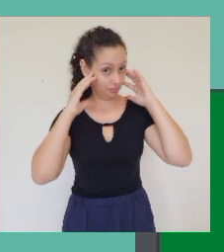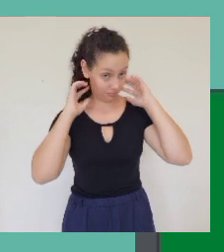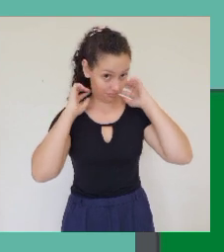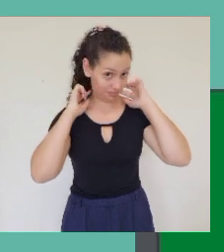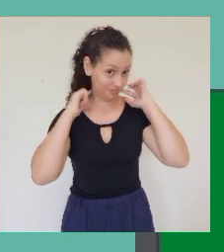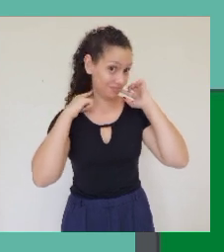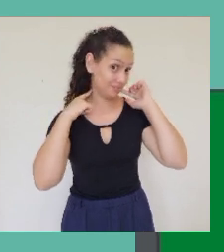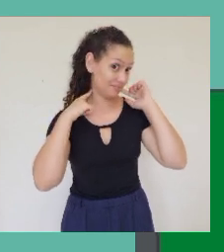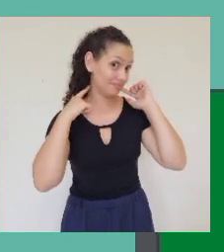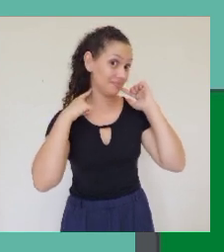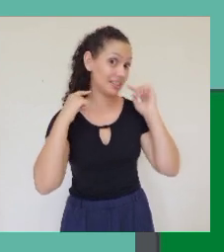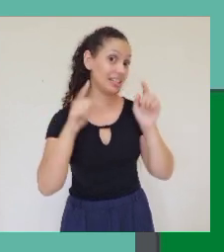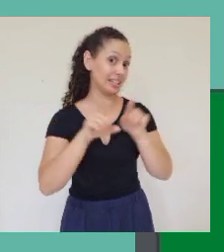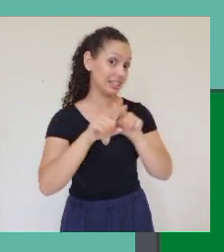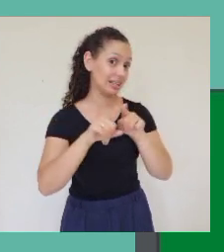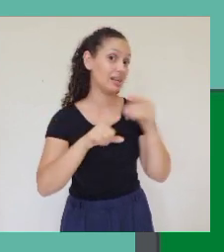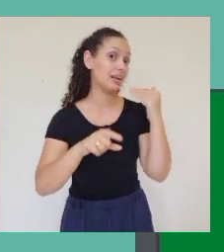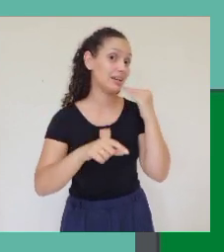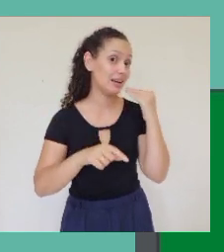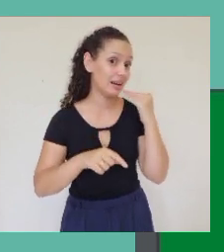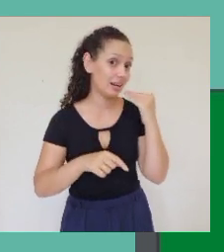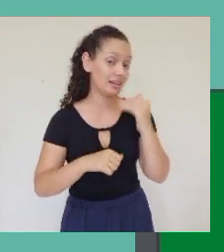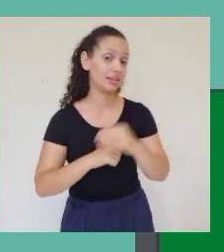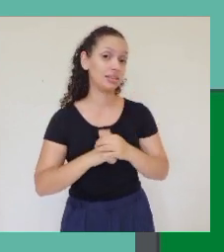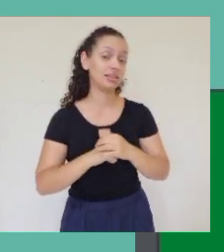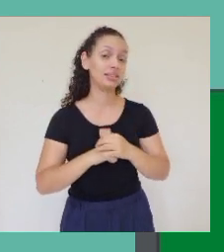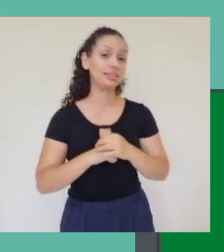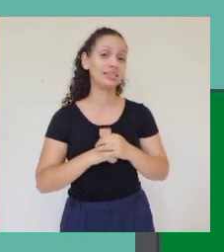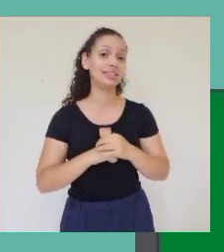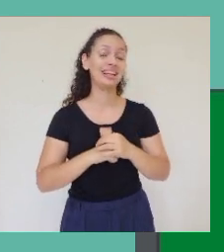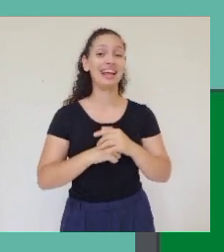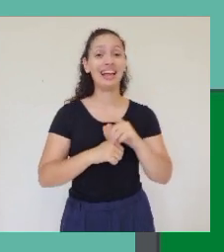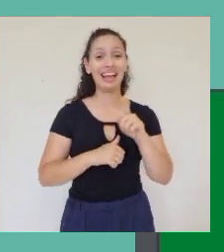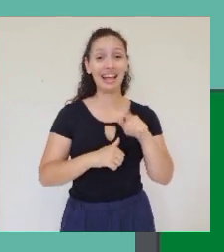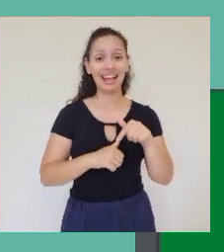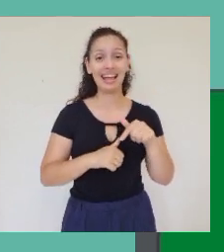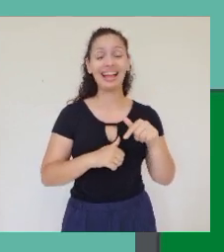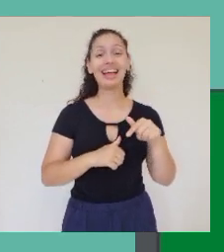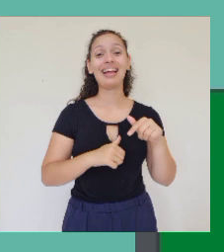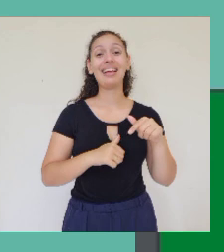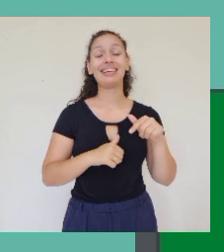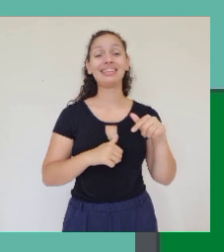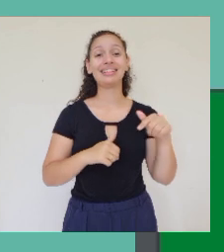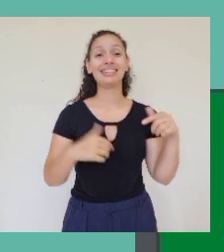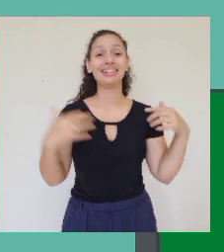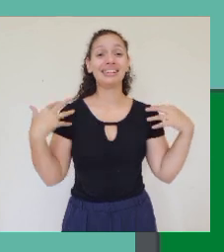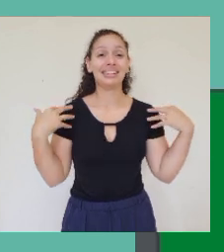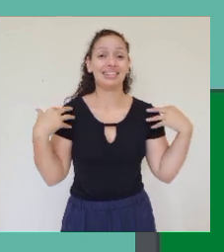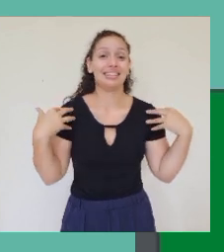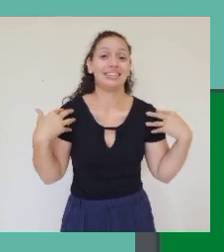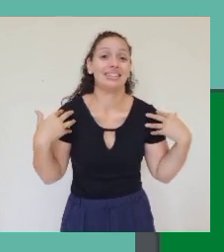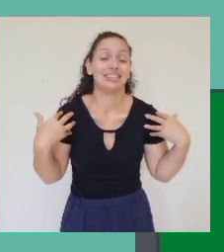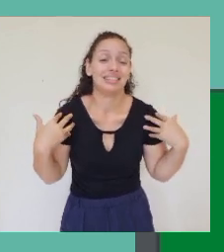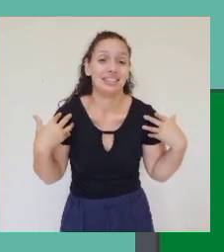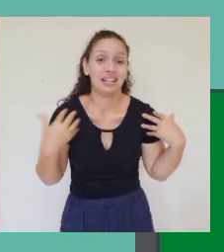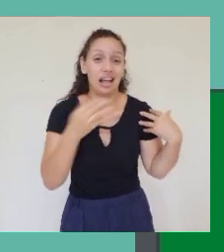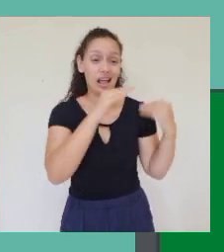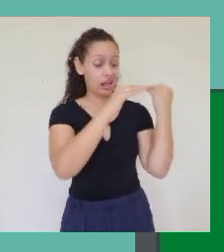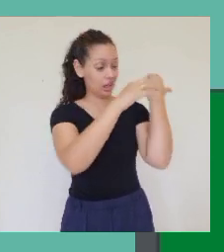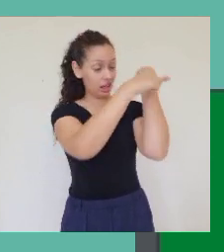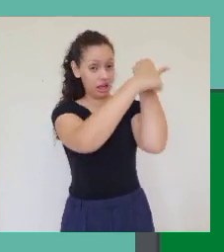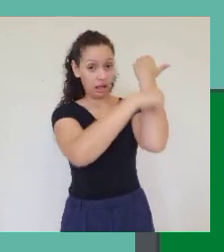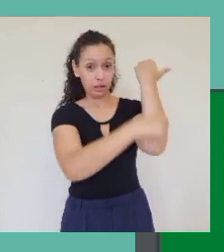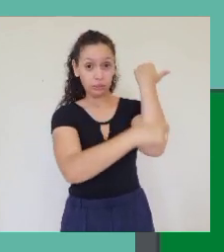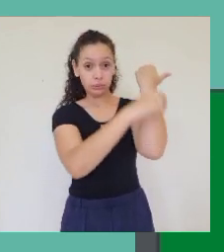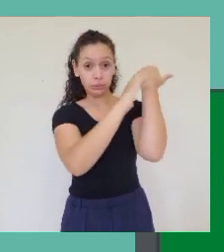inteiro, tá? E ocorre uma hipercifose, ou seja, ele aumenta muito a sua curvatura nas costas. Só